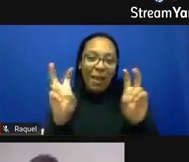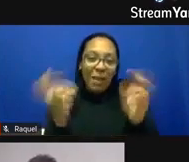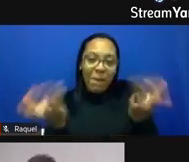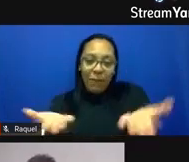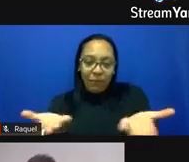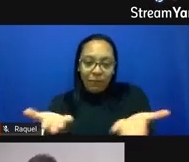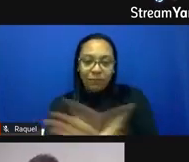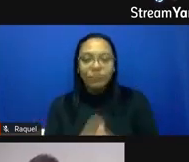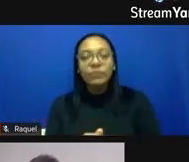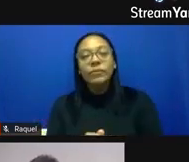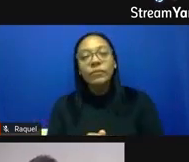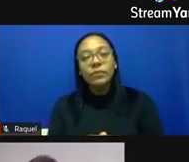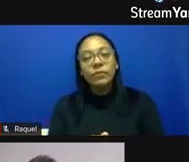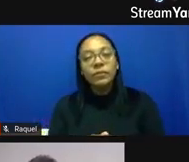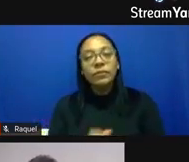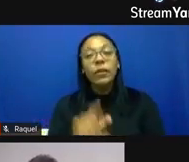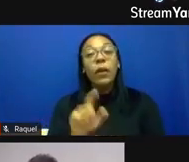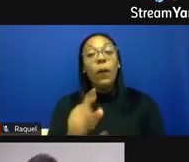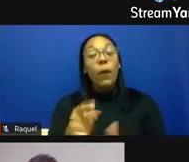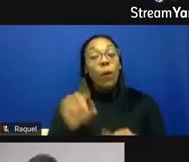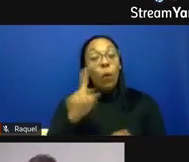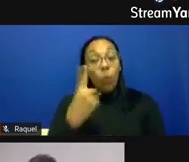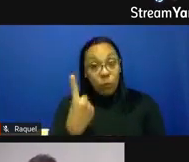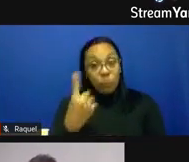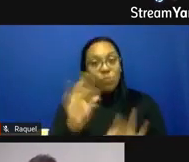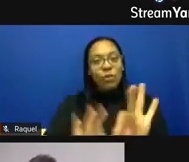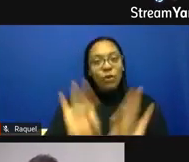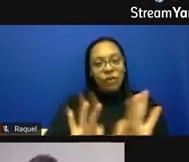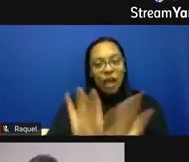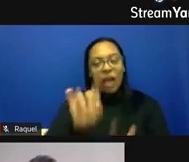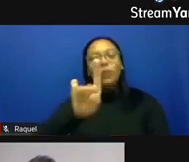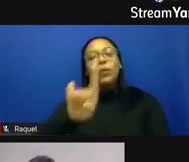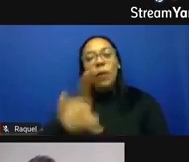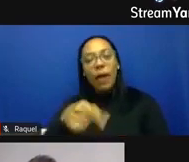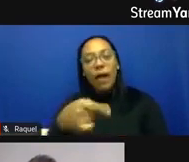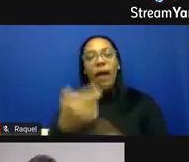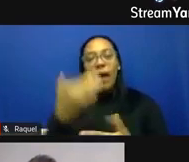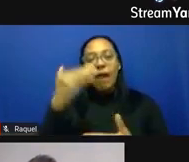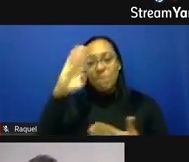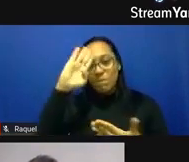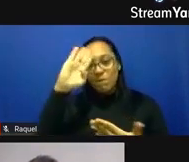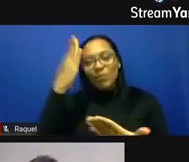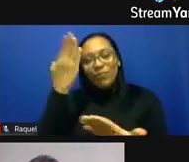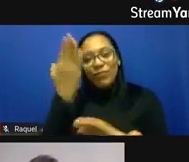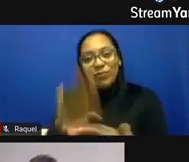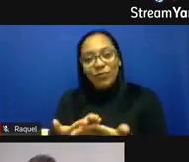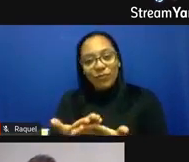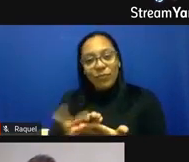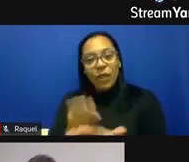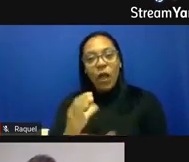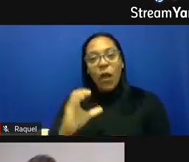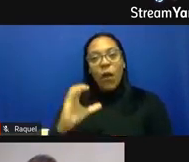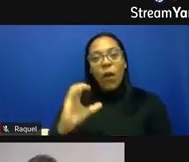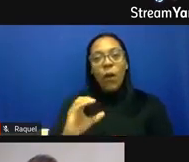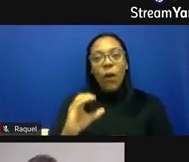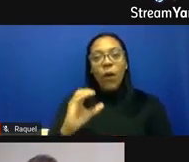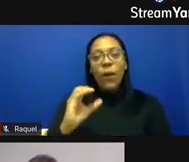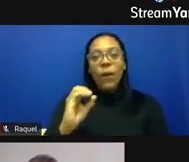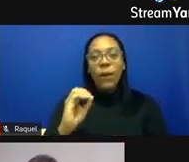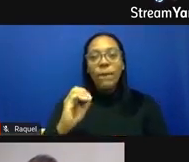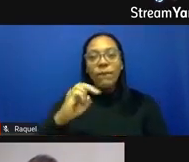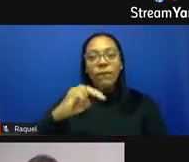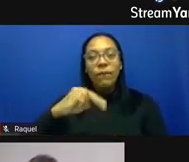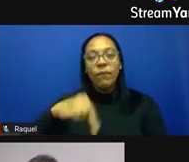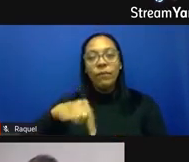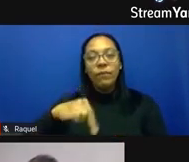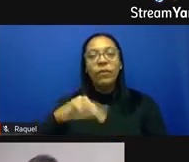projetos, um deles chama-se Confiar. O projeto Confiar, ele visa ouvir com maior qualidade e